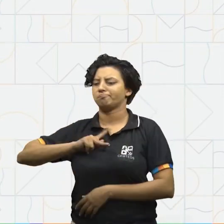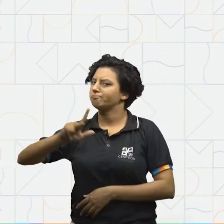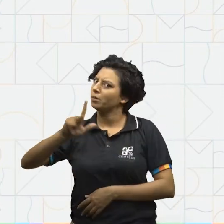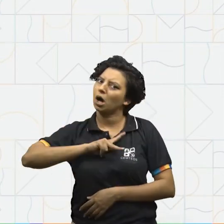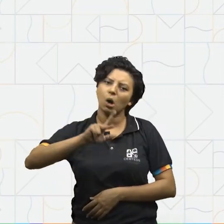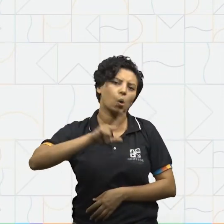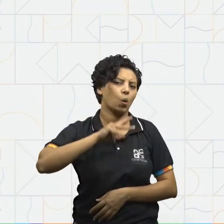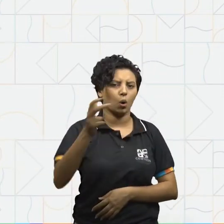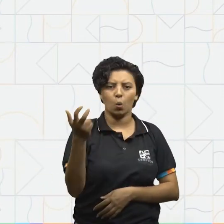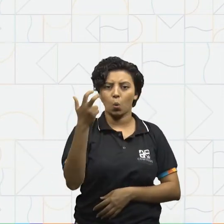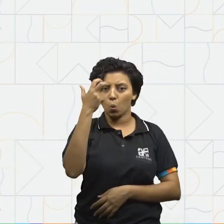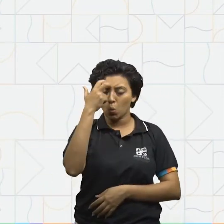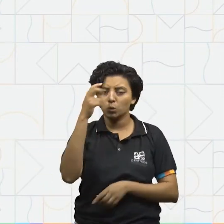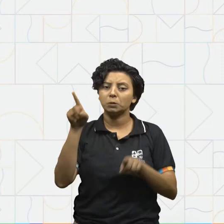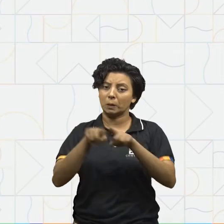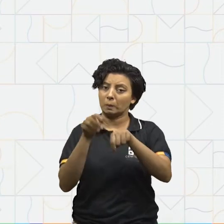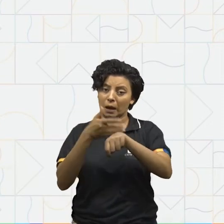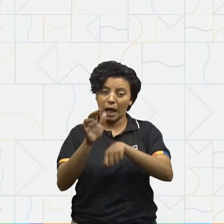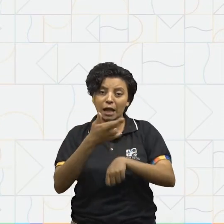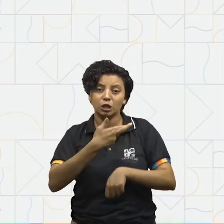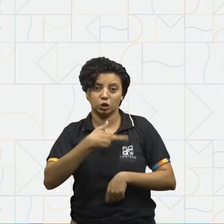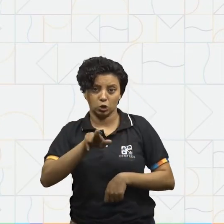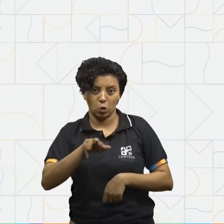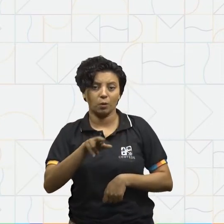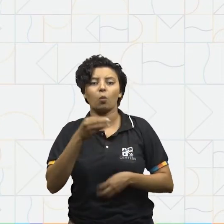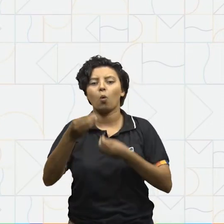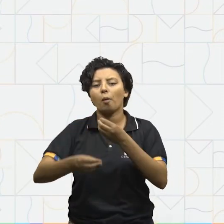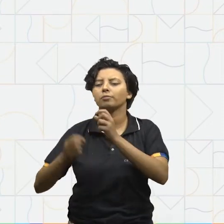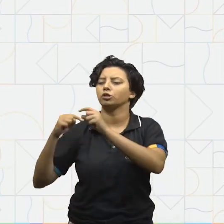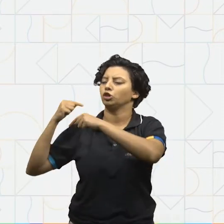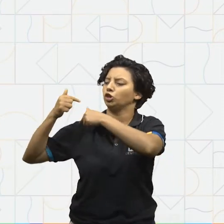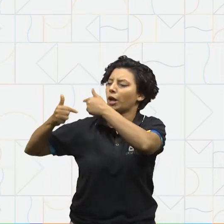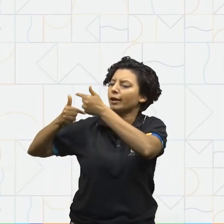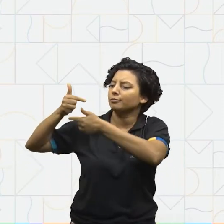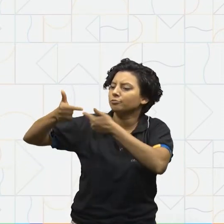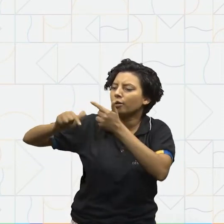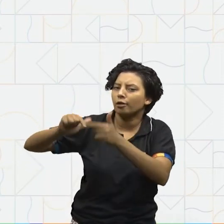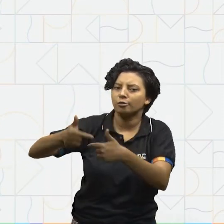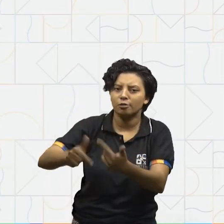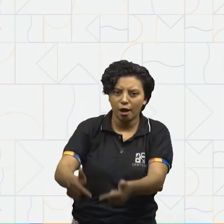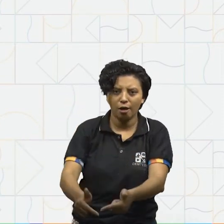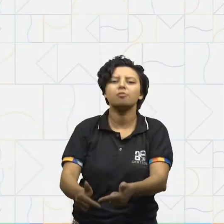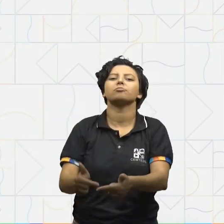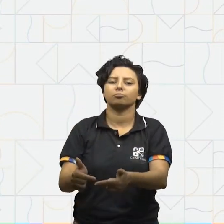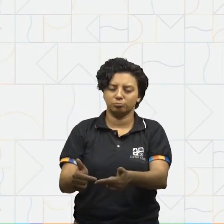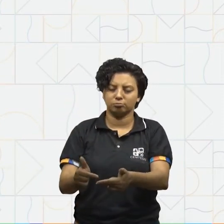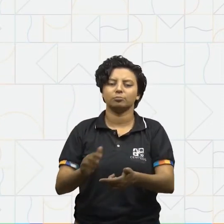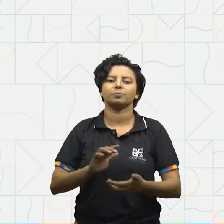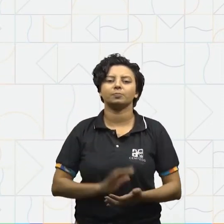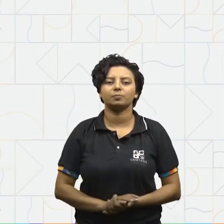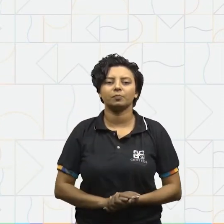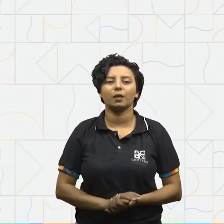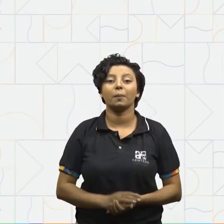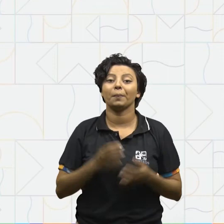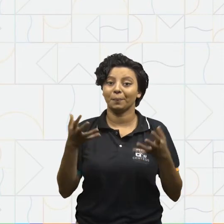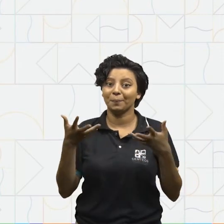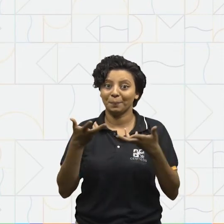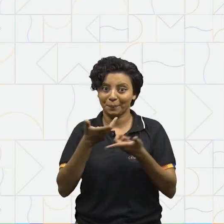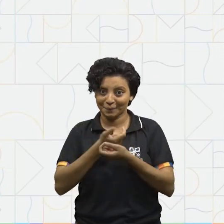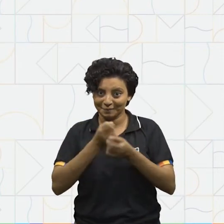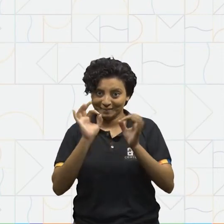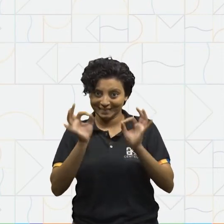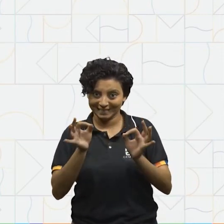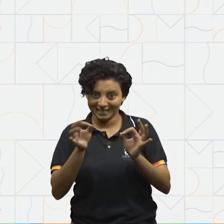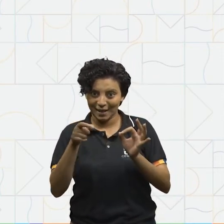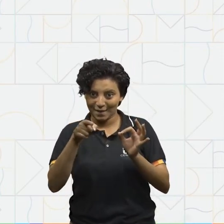A cultura e a religiosidade são transmitidas de geração em geração pelos mais velhos. É muito bonito, não acha? E